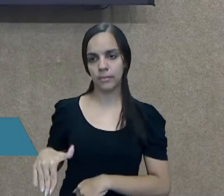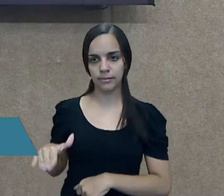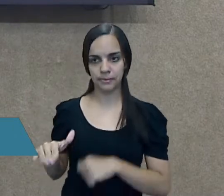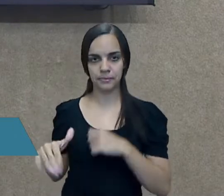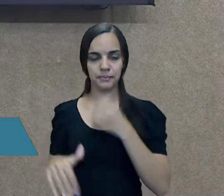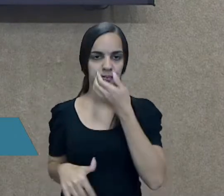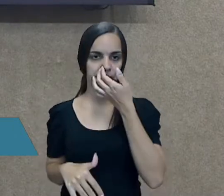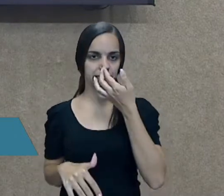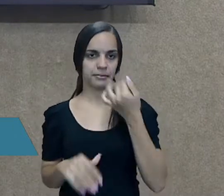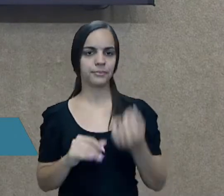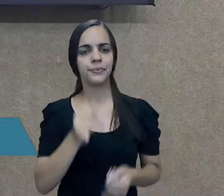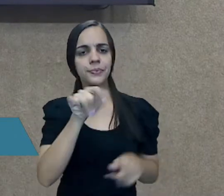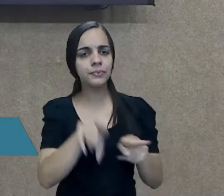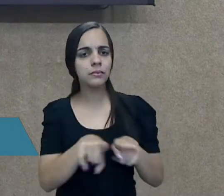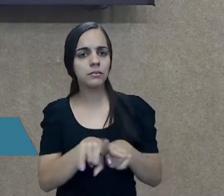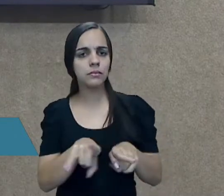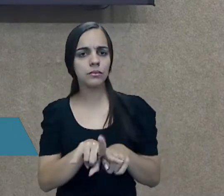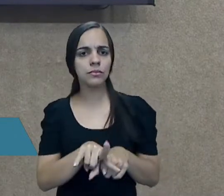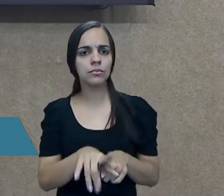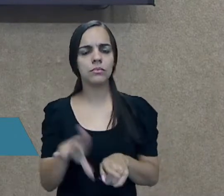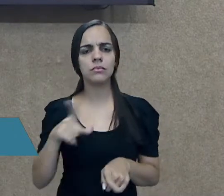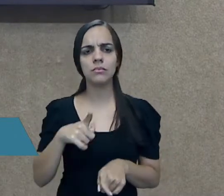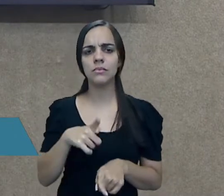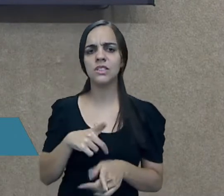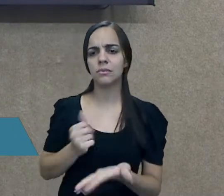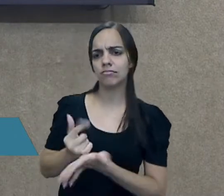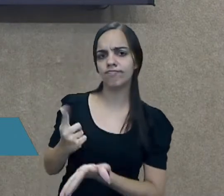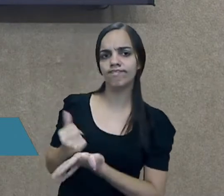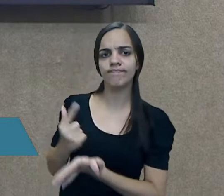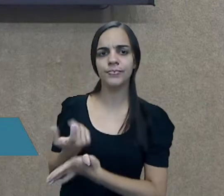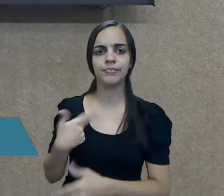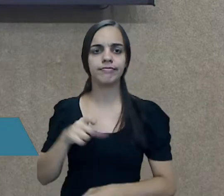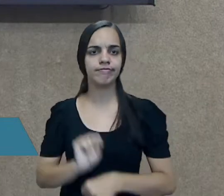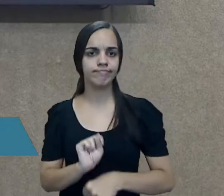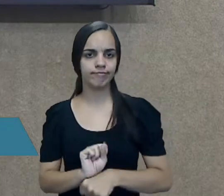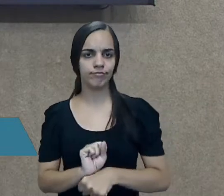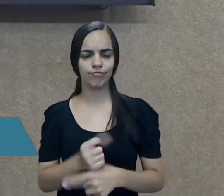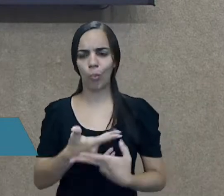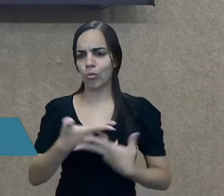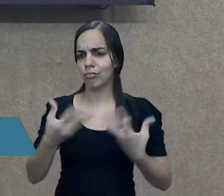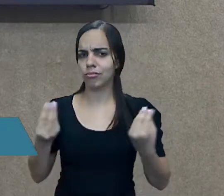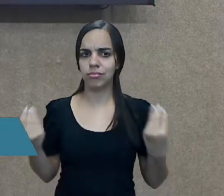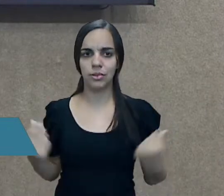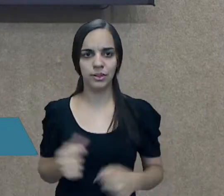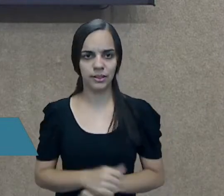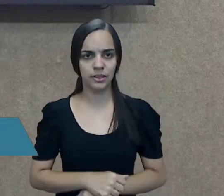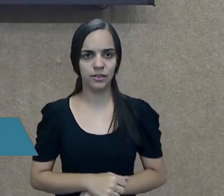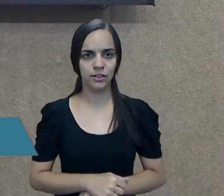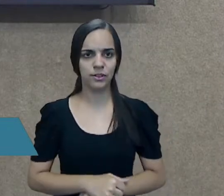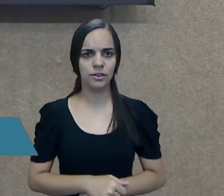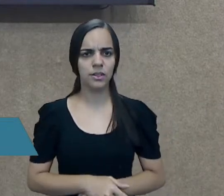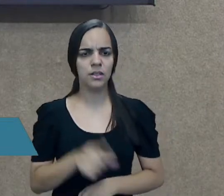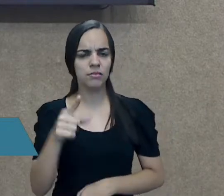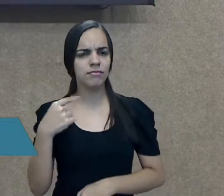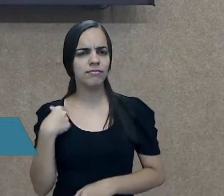barato, e também o mercado consumidor, ele é muito grande. Então, ou seja,